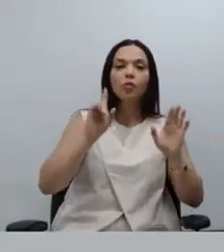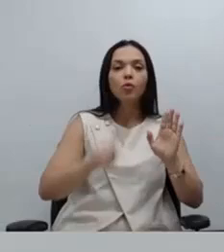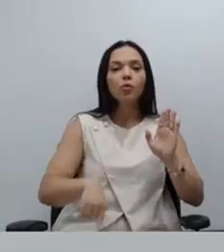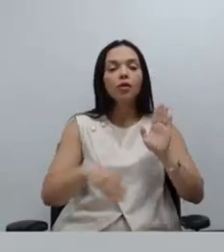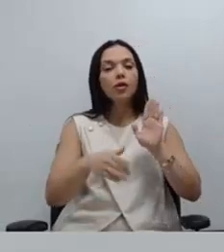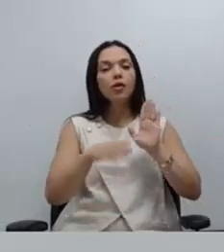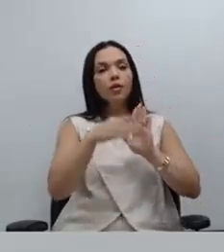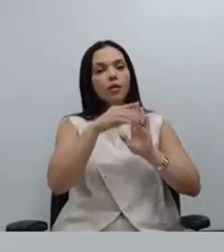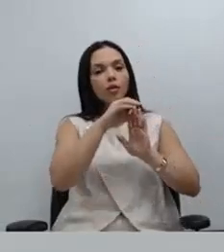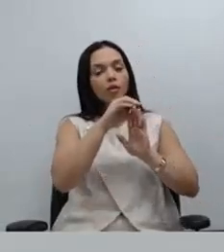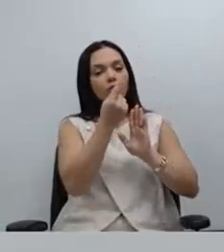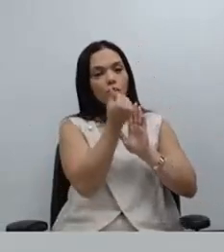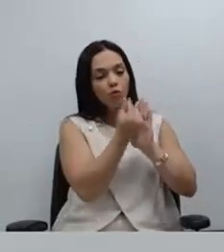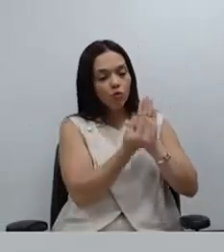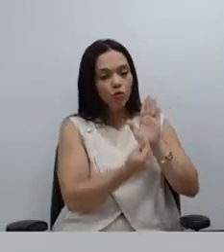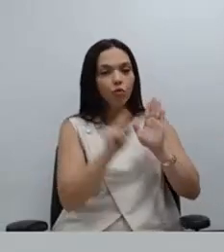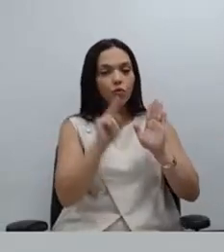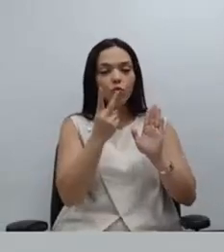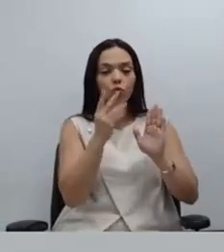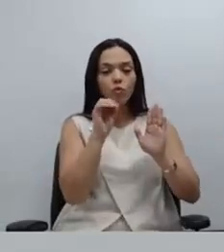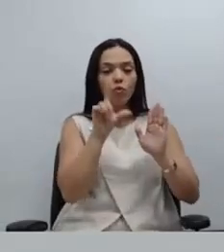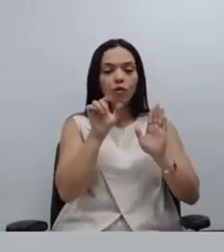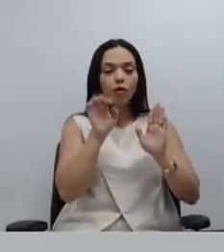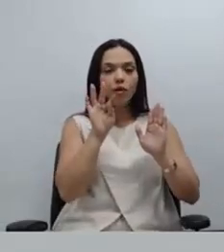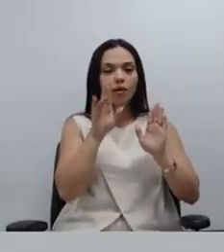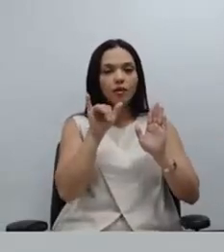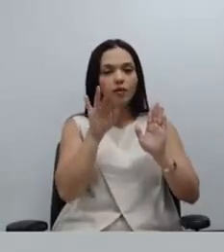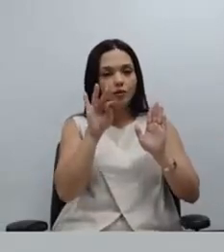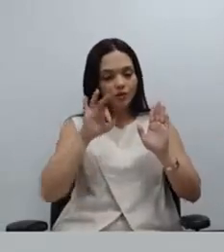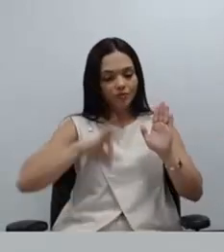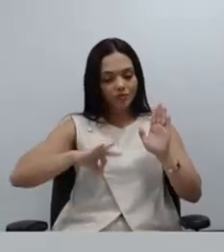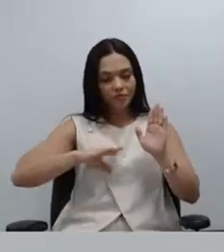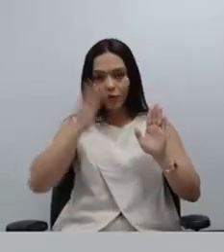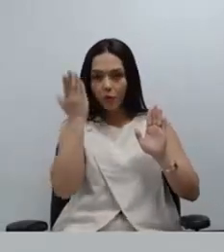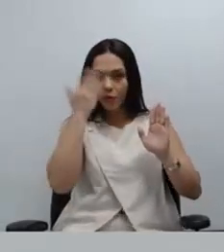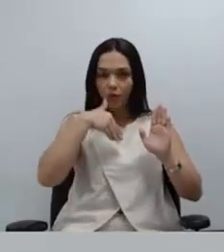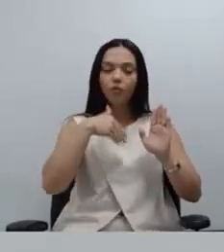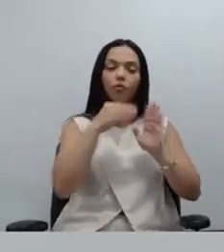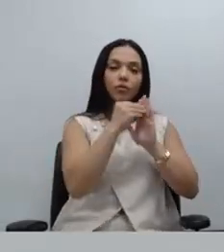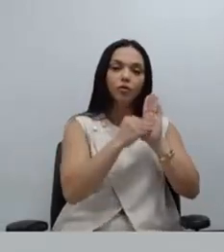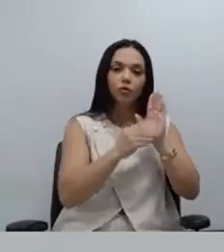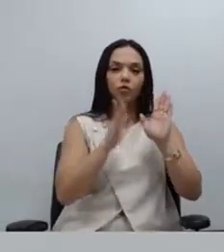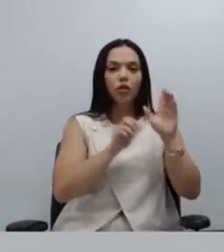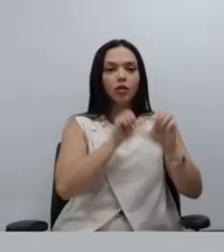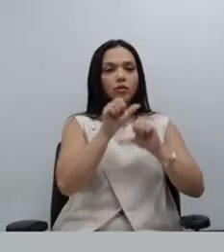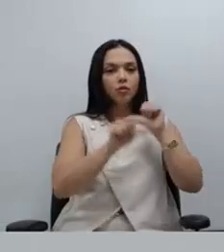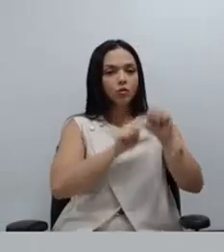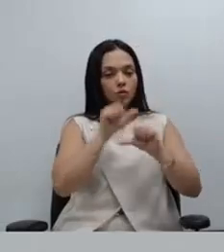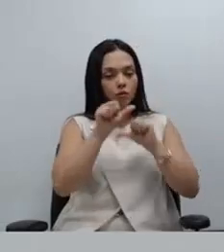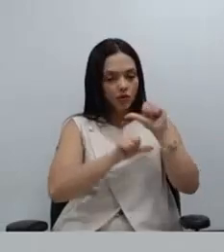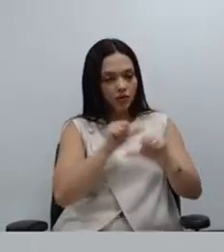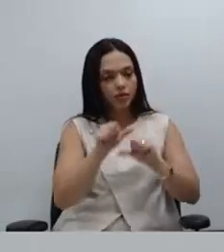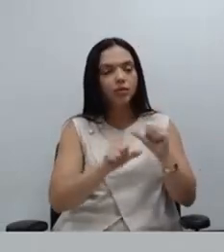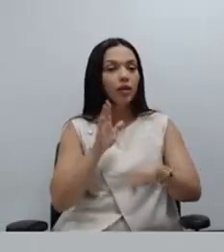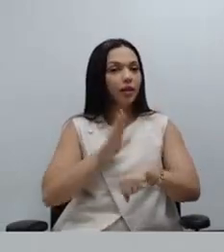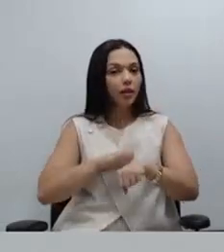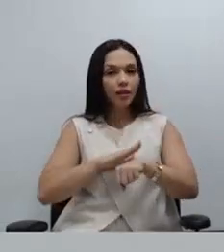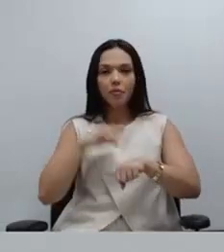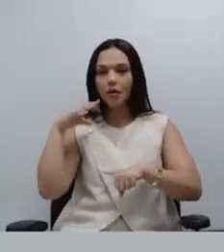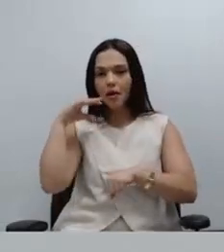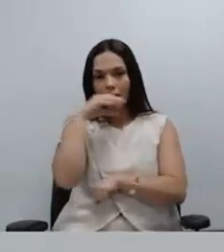os valores atualizados, em razão da publicação das novas leis em tempo recorde, tanto com